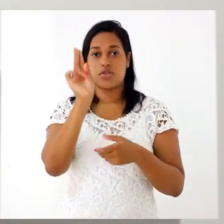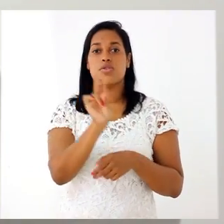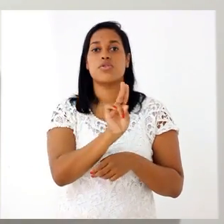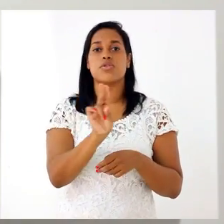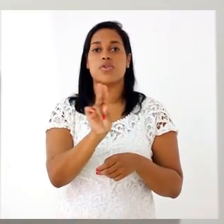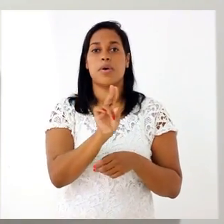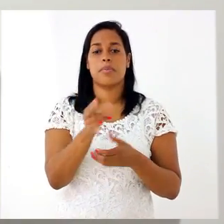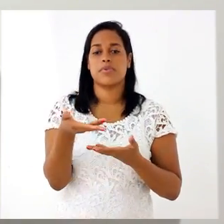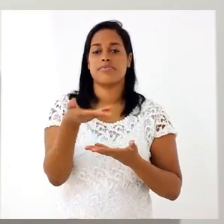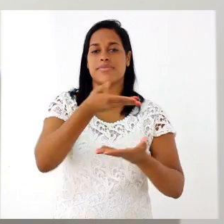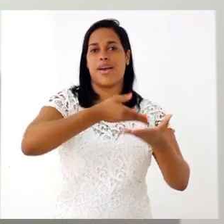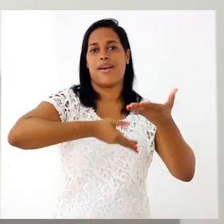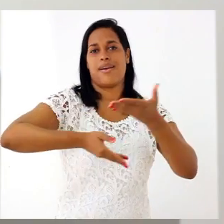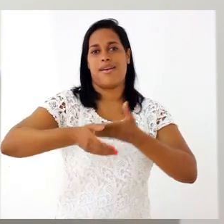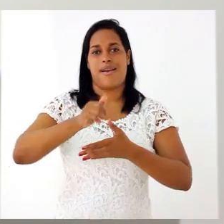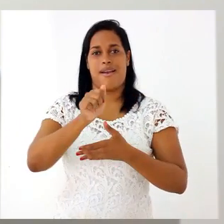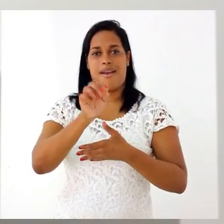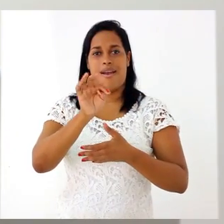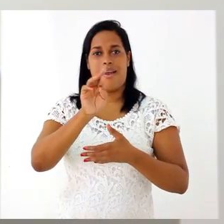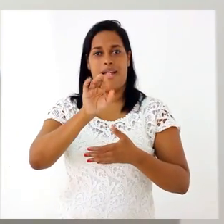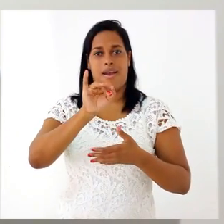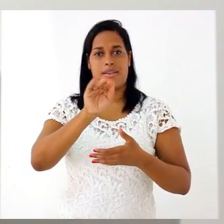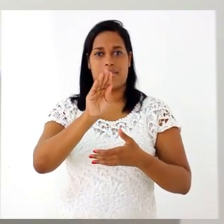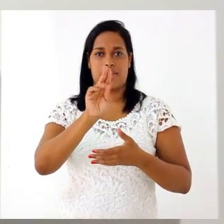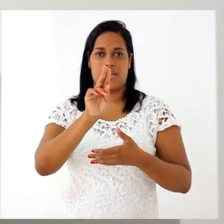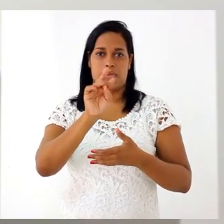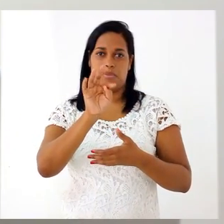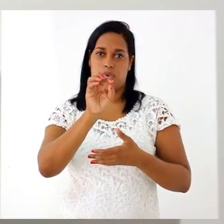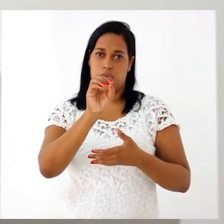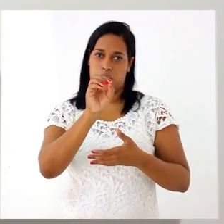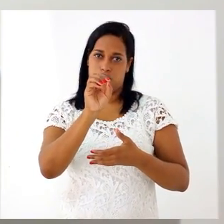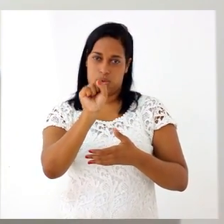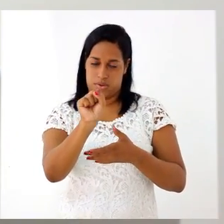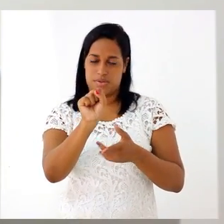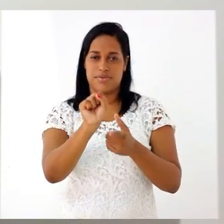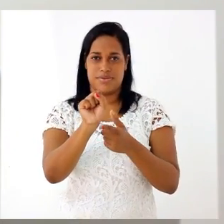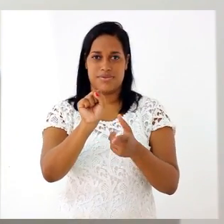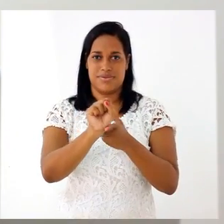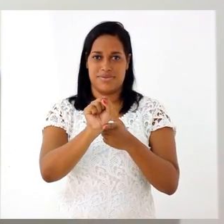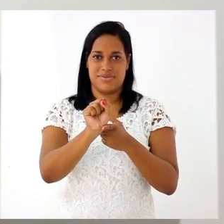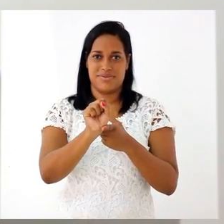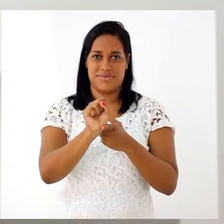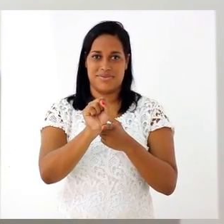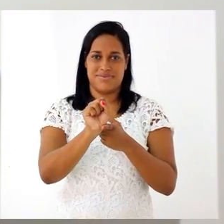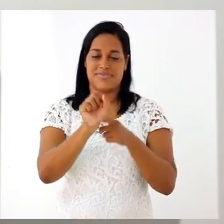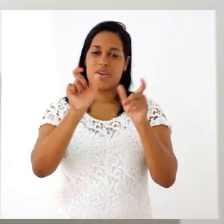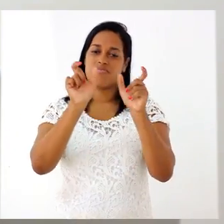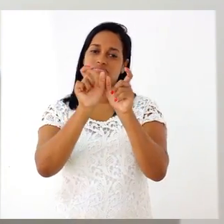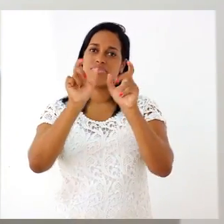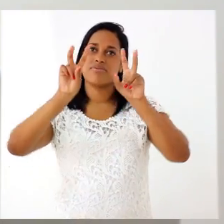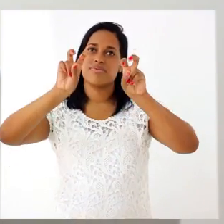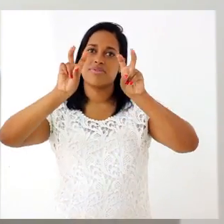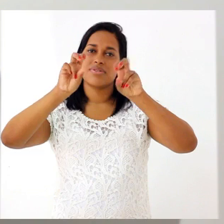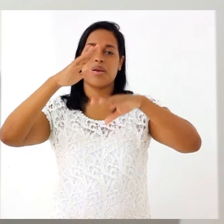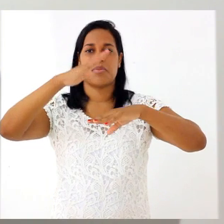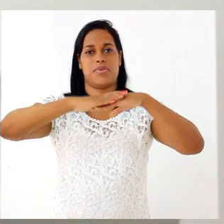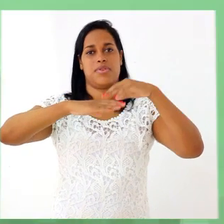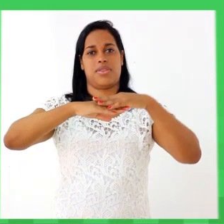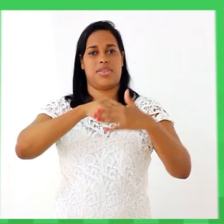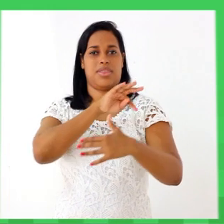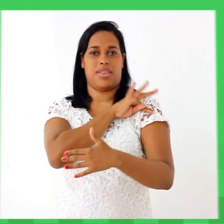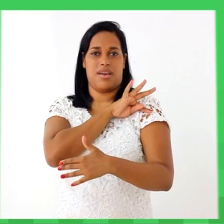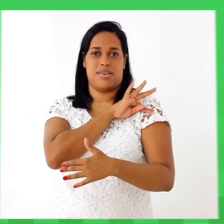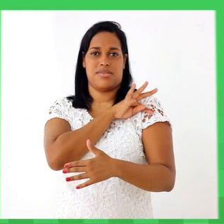de atributos, ok? Um termo técnico em banco de dados, que é atributos. O que são